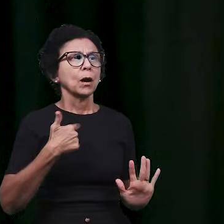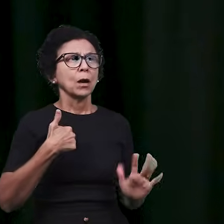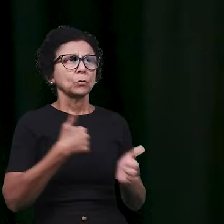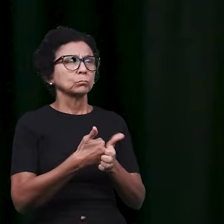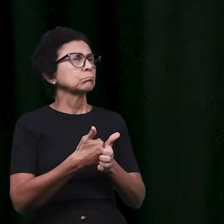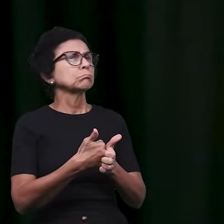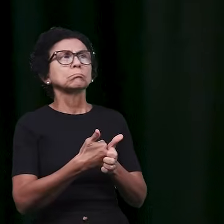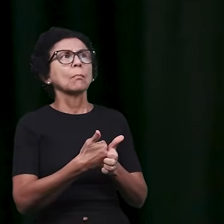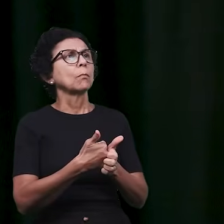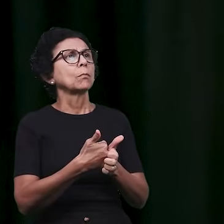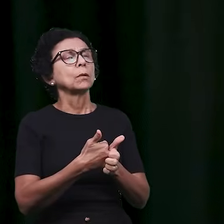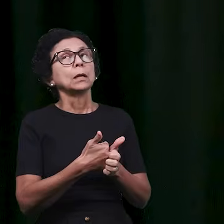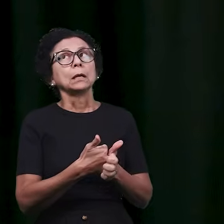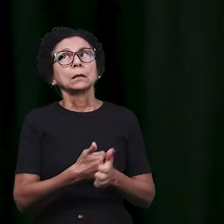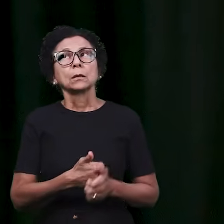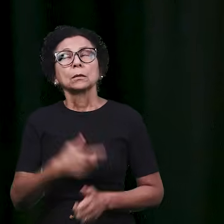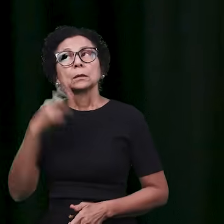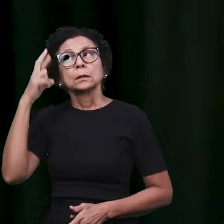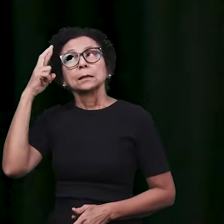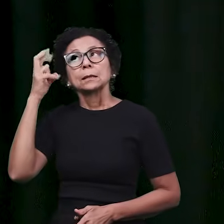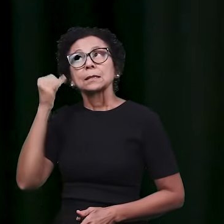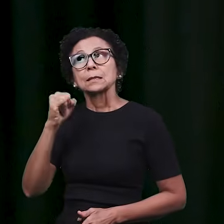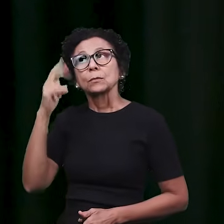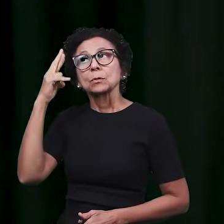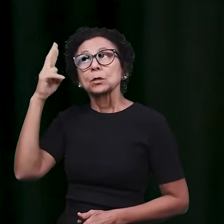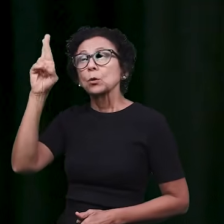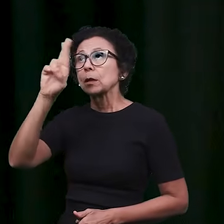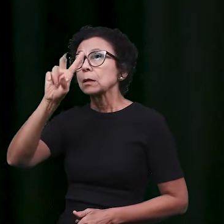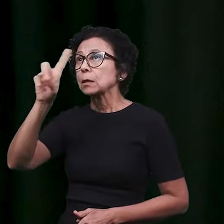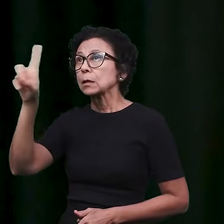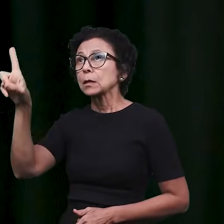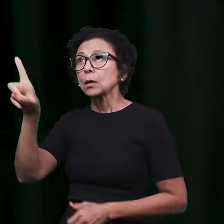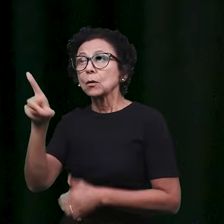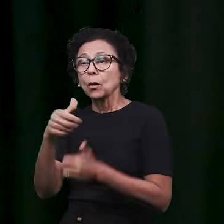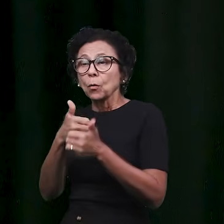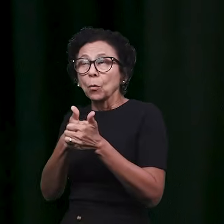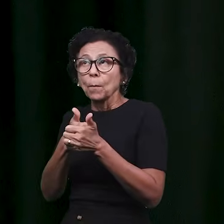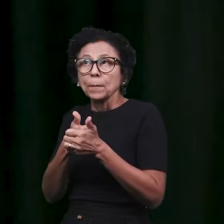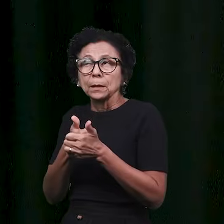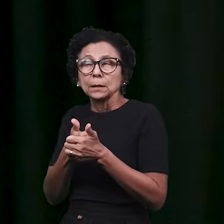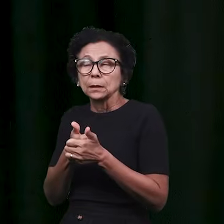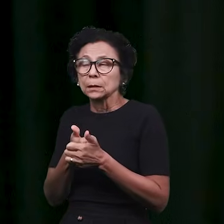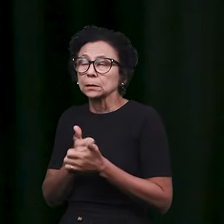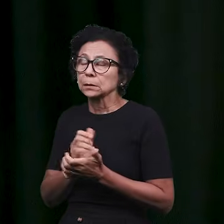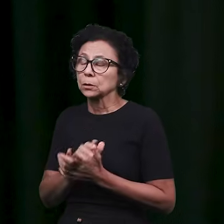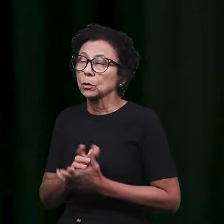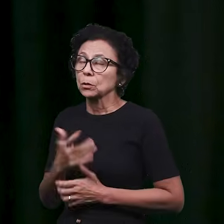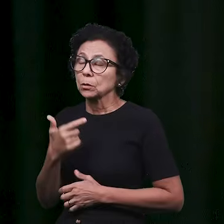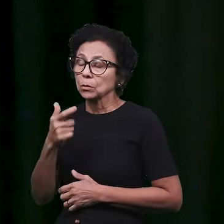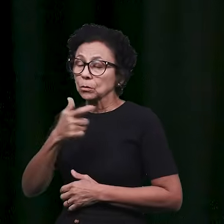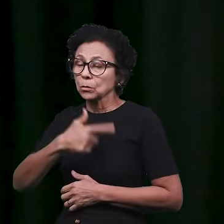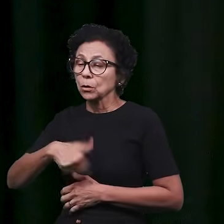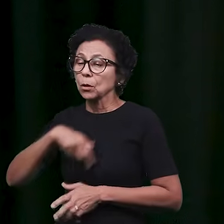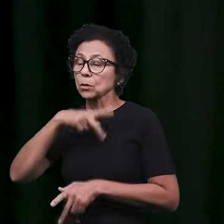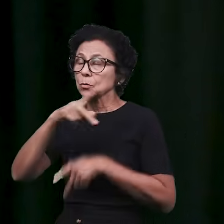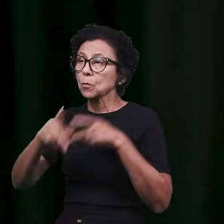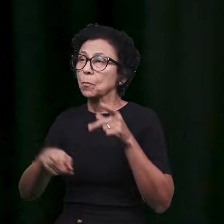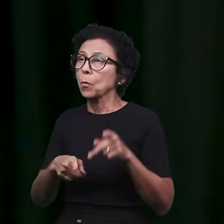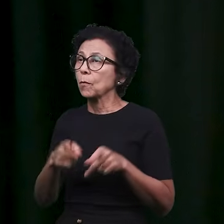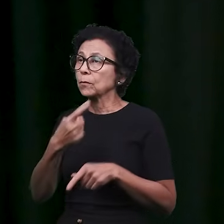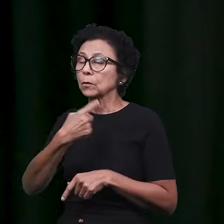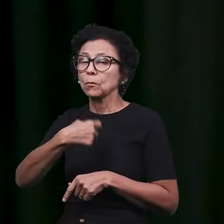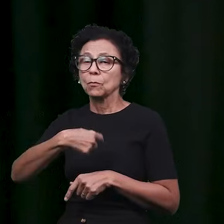convosco, né? Ele disse, Senhor, se o Senhor não for conosco, não nos faça subir daqui. Ele vai cantar,